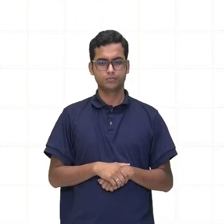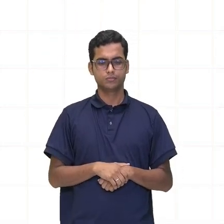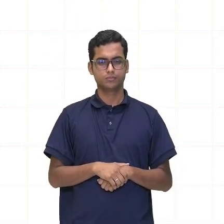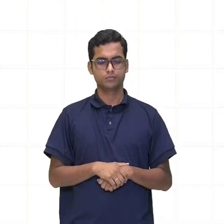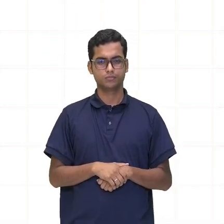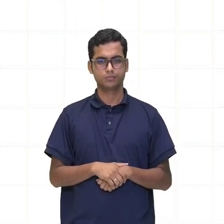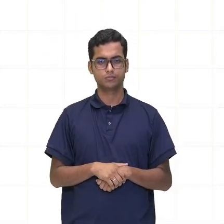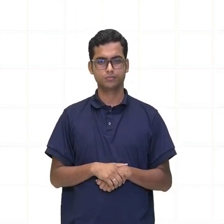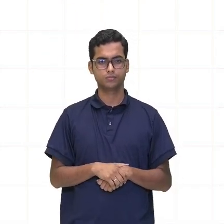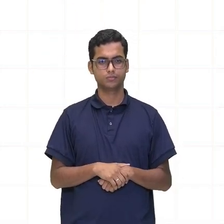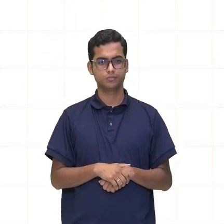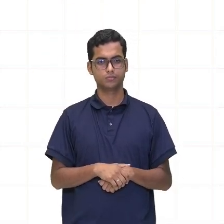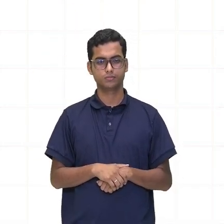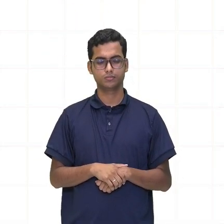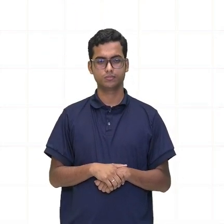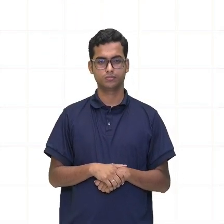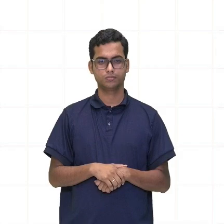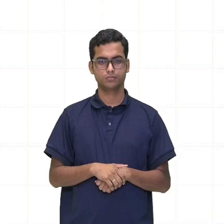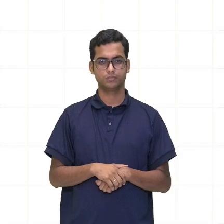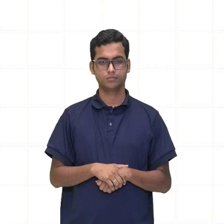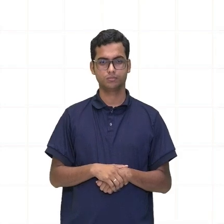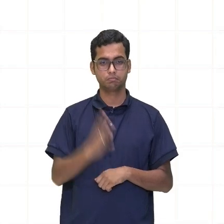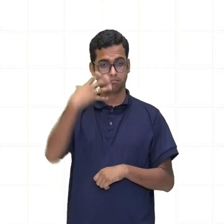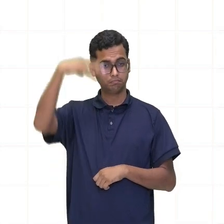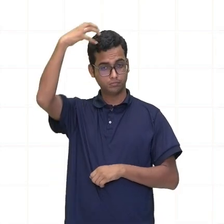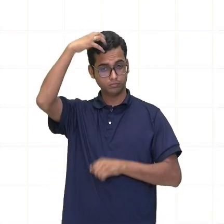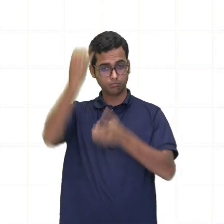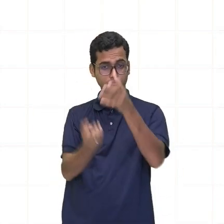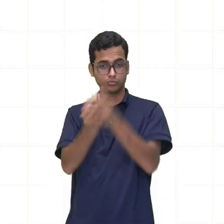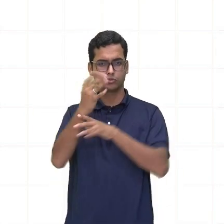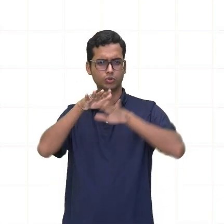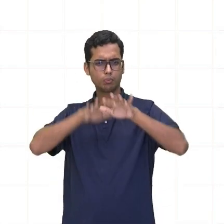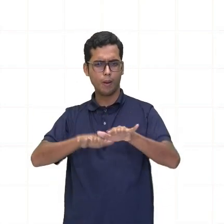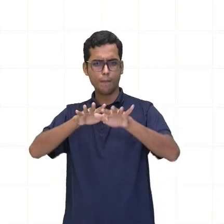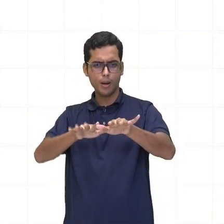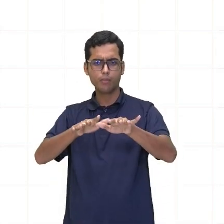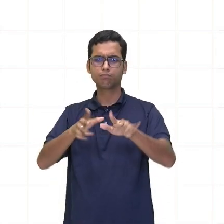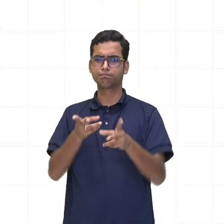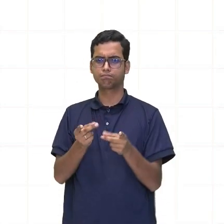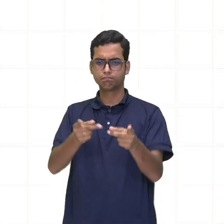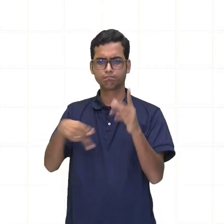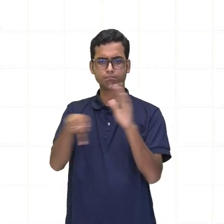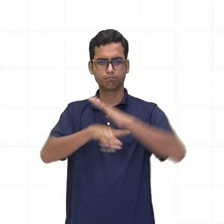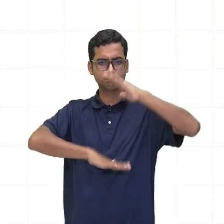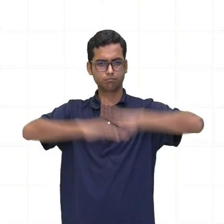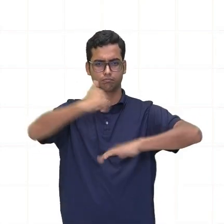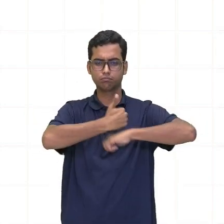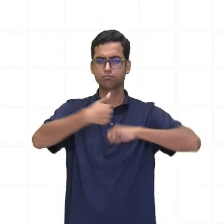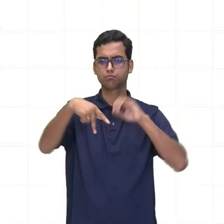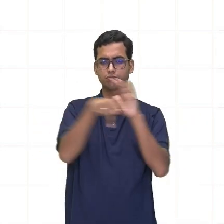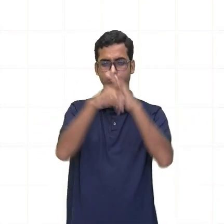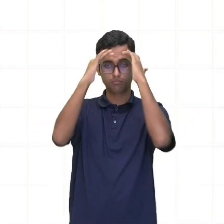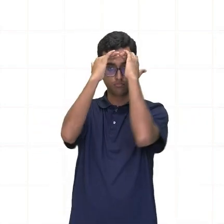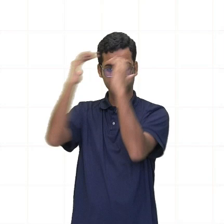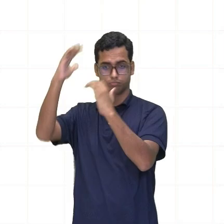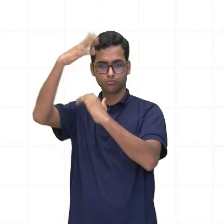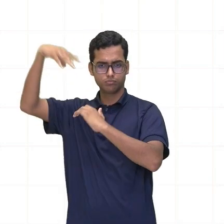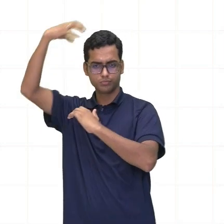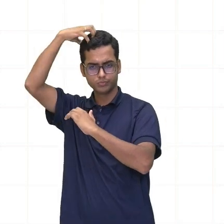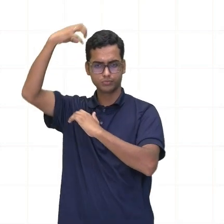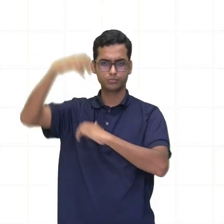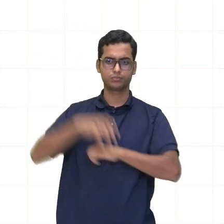monárquico. Os reis formaram exércitos permanentes e profissionais sujeitos à autoridade da